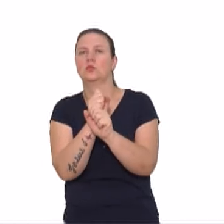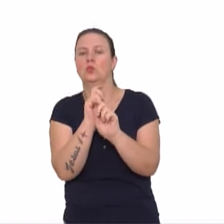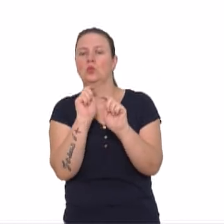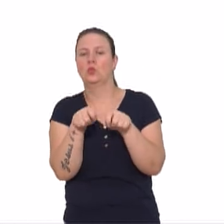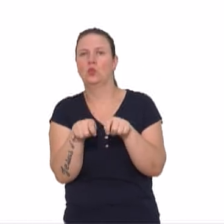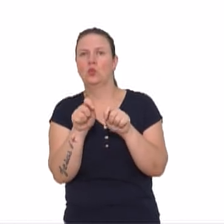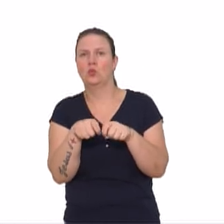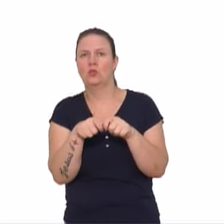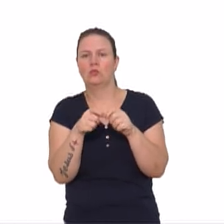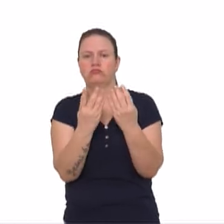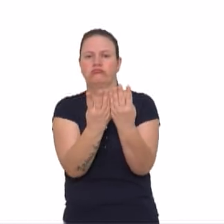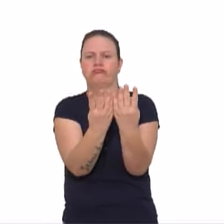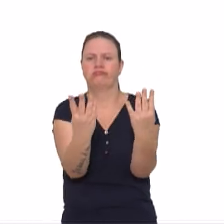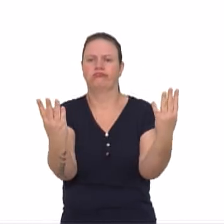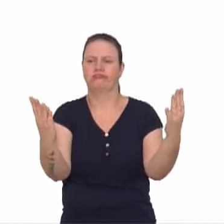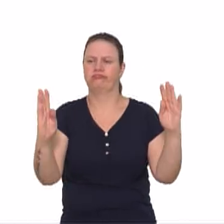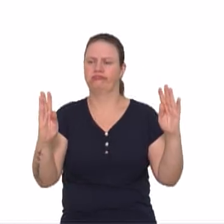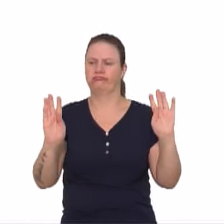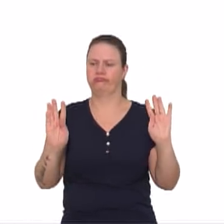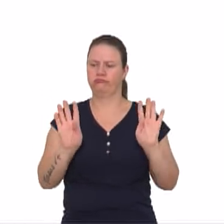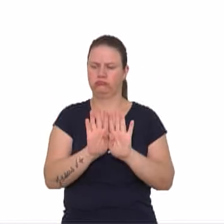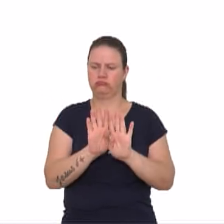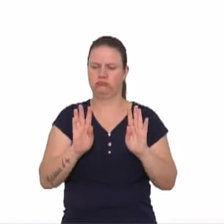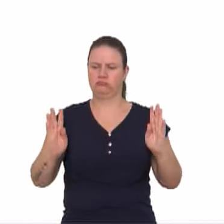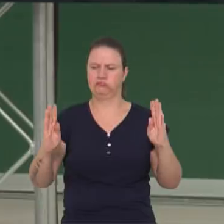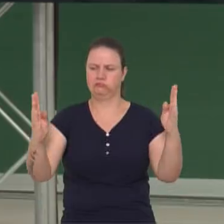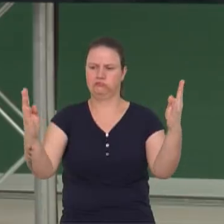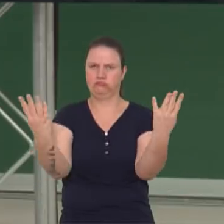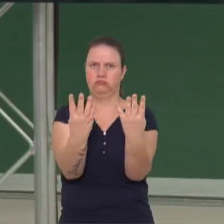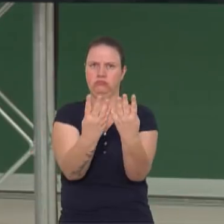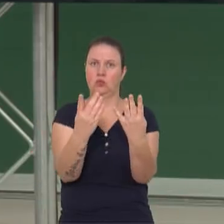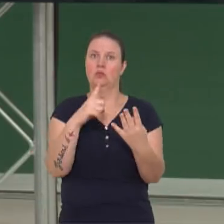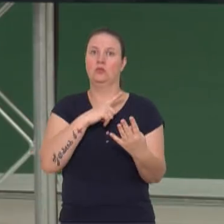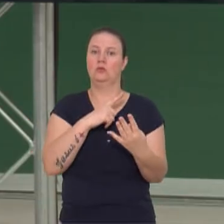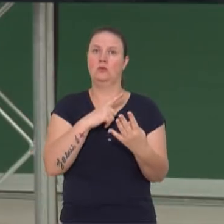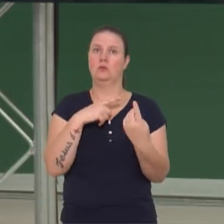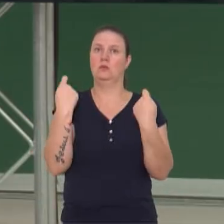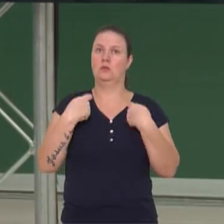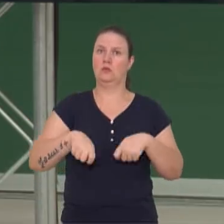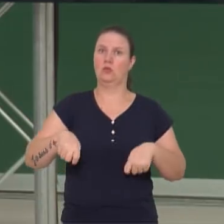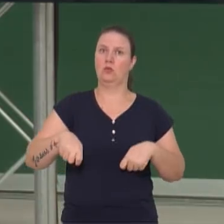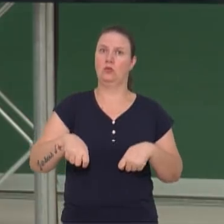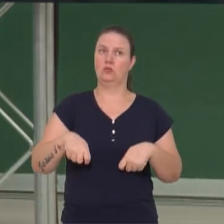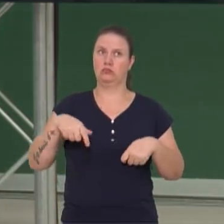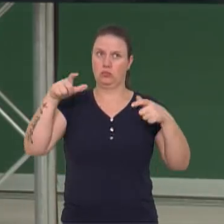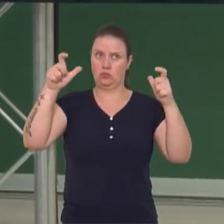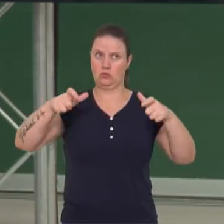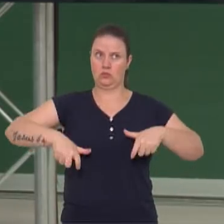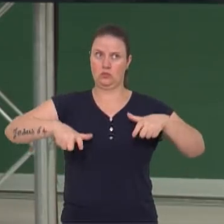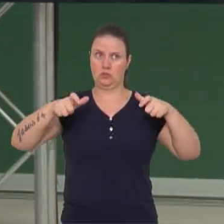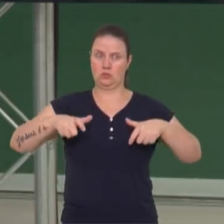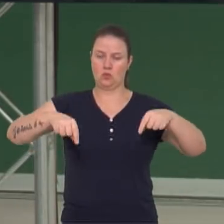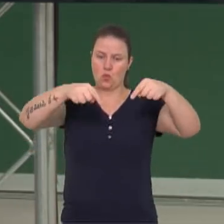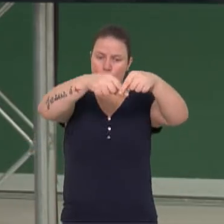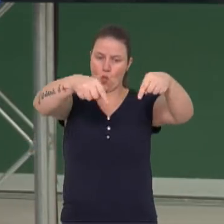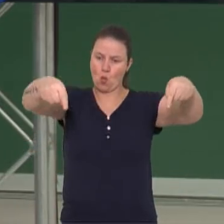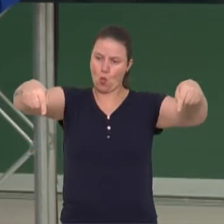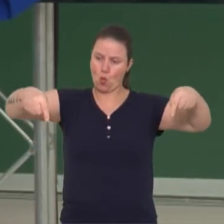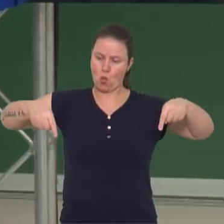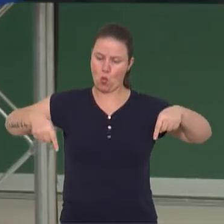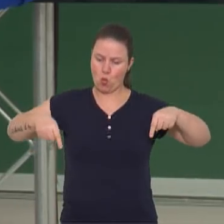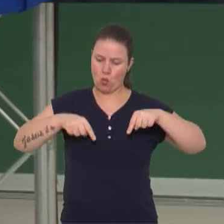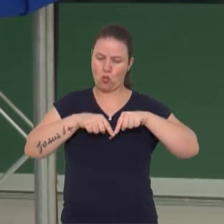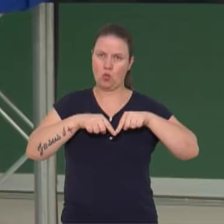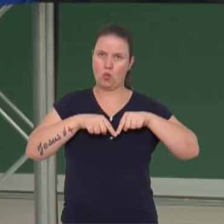para cercar totalmente, ou seja, eu vou fazer o perímetro de um terreno quadrado